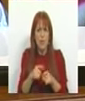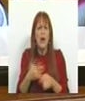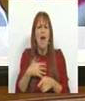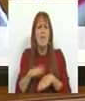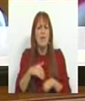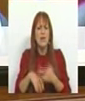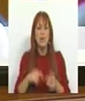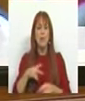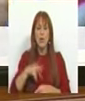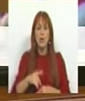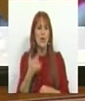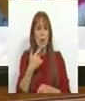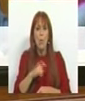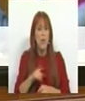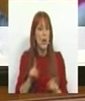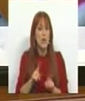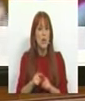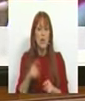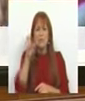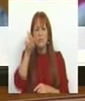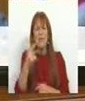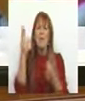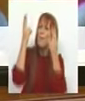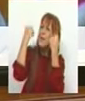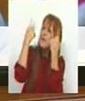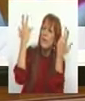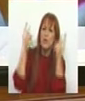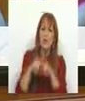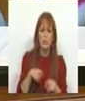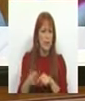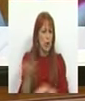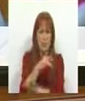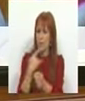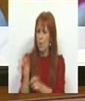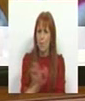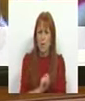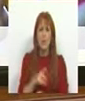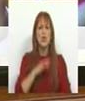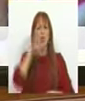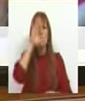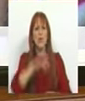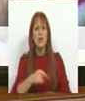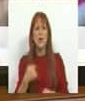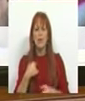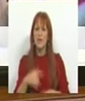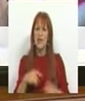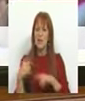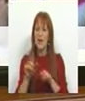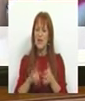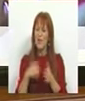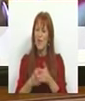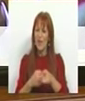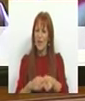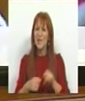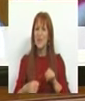pretende fazer? É que Portugal não pode ser um sujeito passivo da política europeia. O Sr. Ministro vai deixar este debate chegar ao